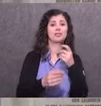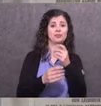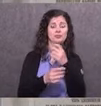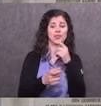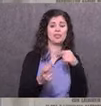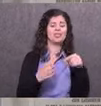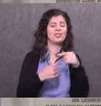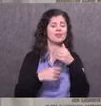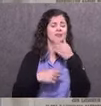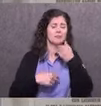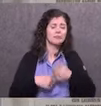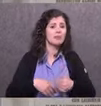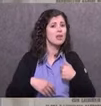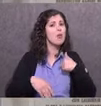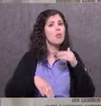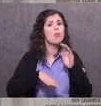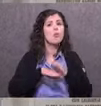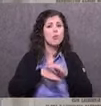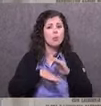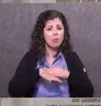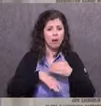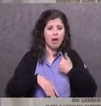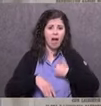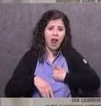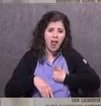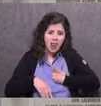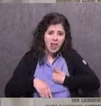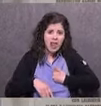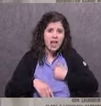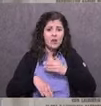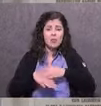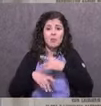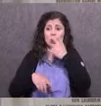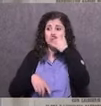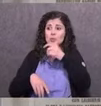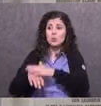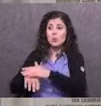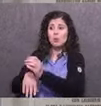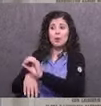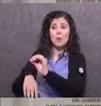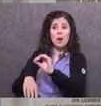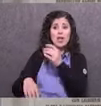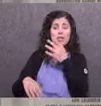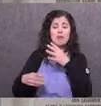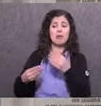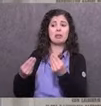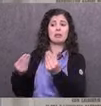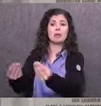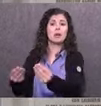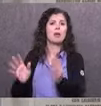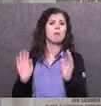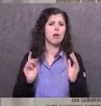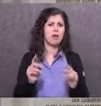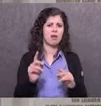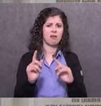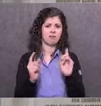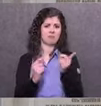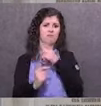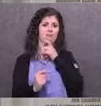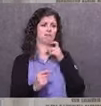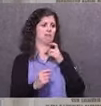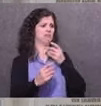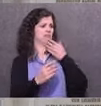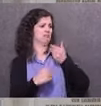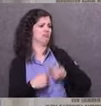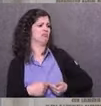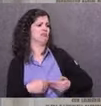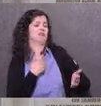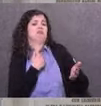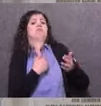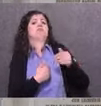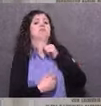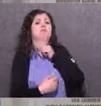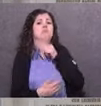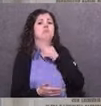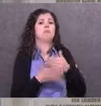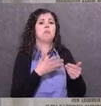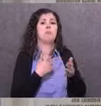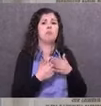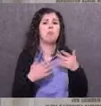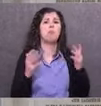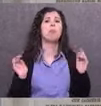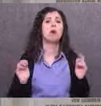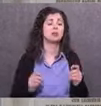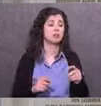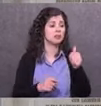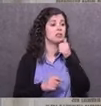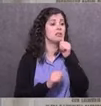pequei, entregando sangue inocente. Mas eles replicaram: que nos importa? É lá